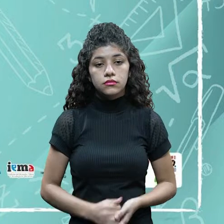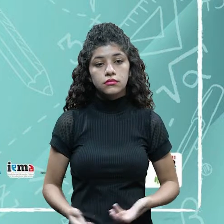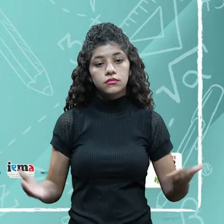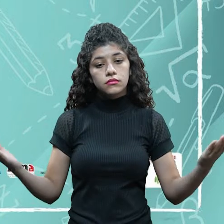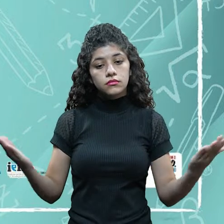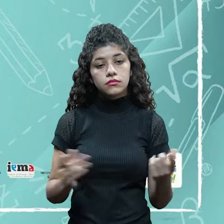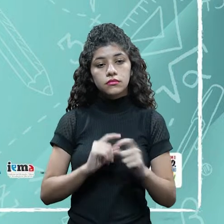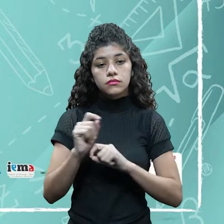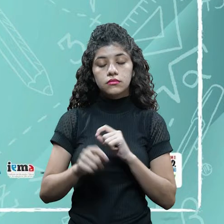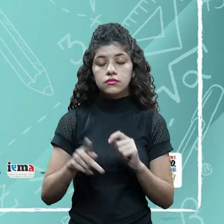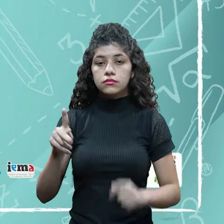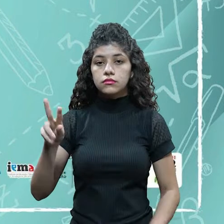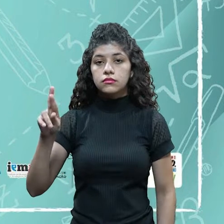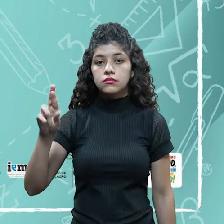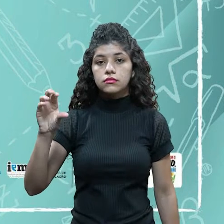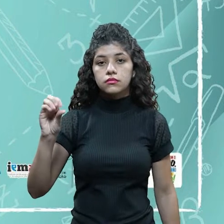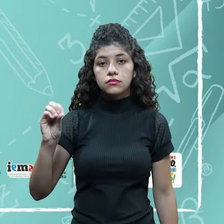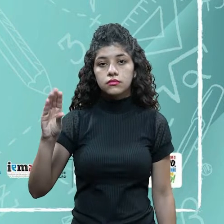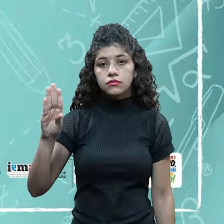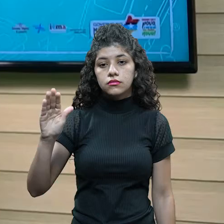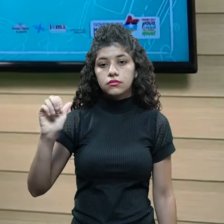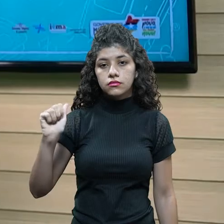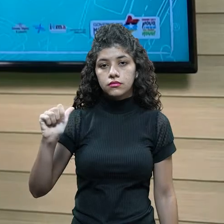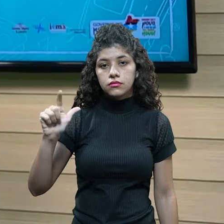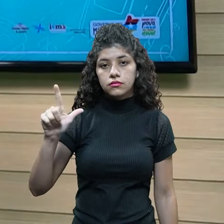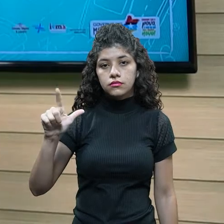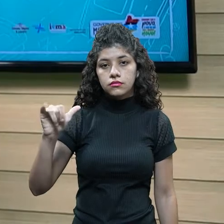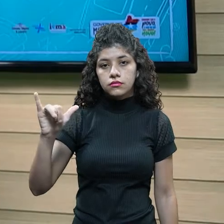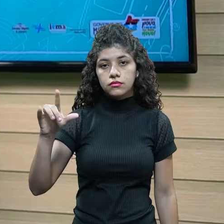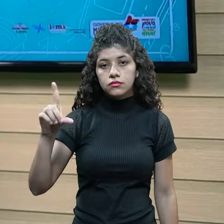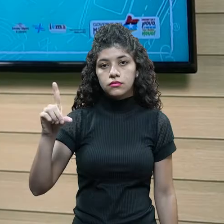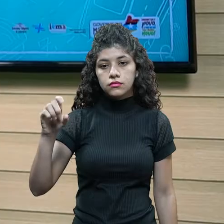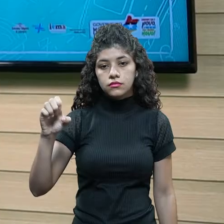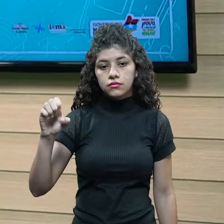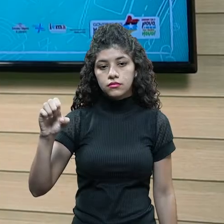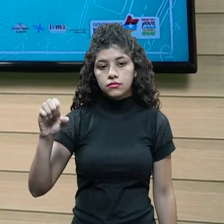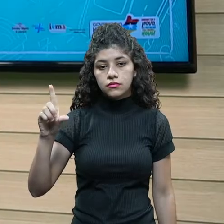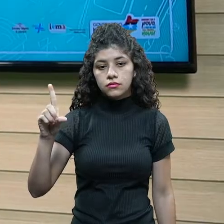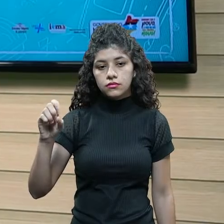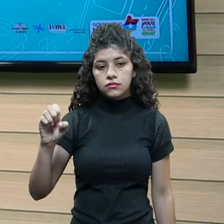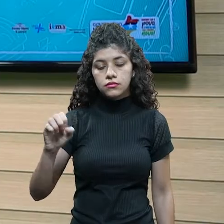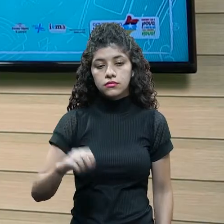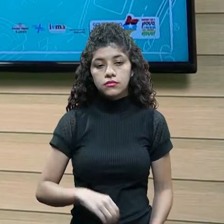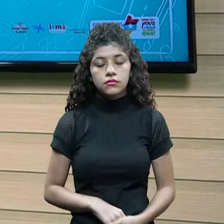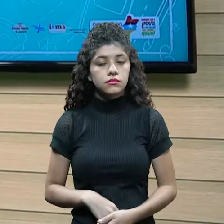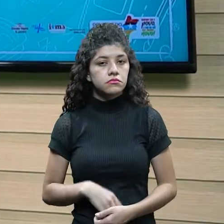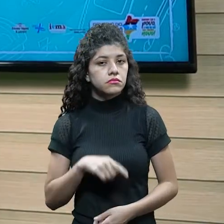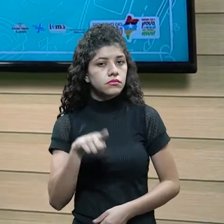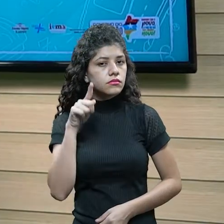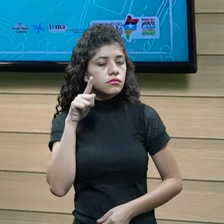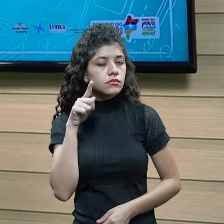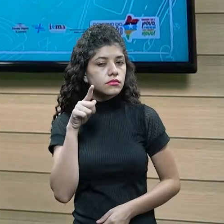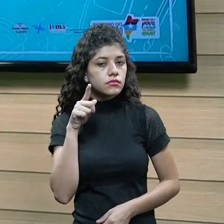nosso último conteúdo é probabilidade. Né? Quem que nunca imaginou isso, a fazer um joguinho na loteria,